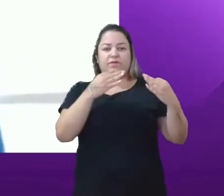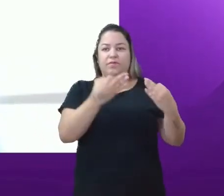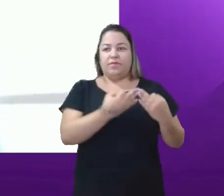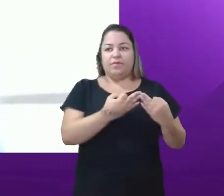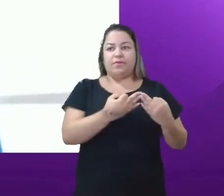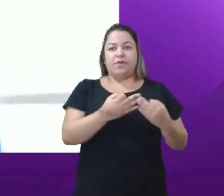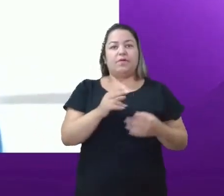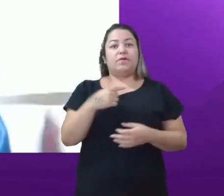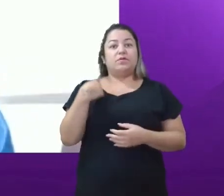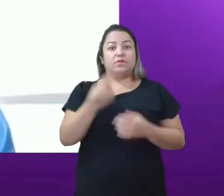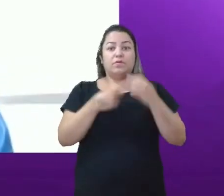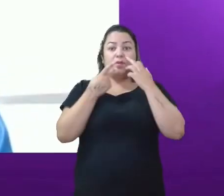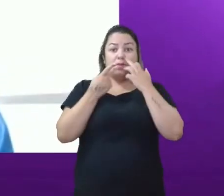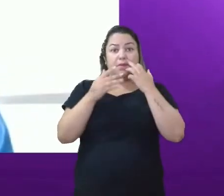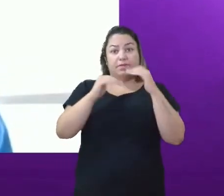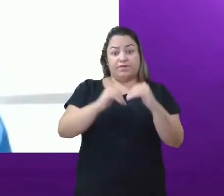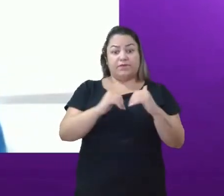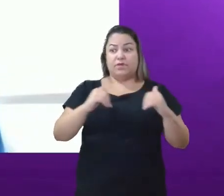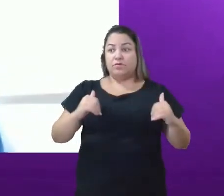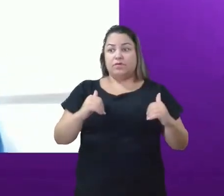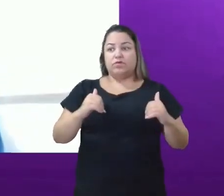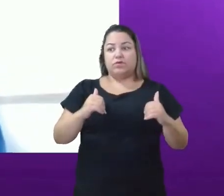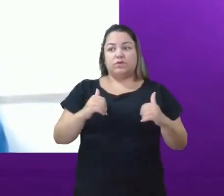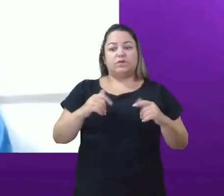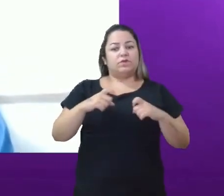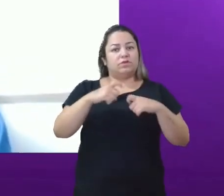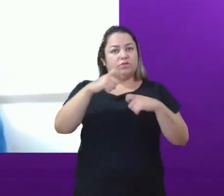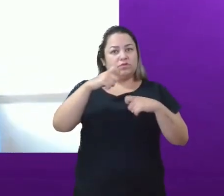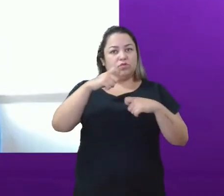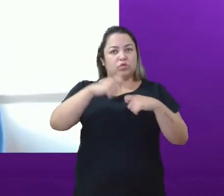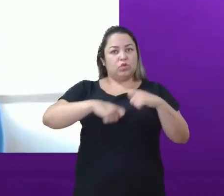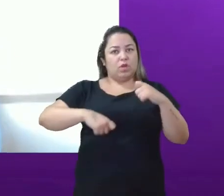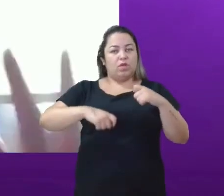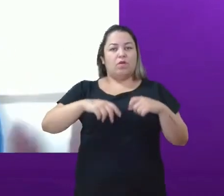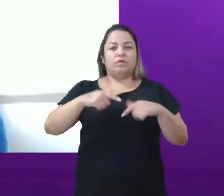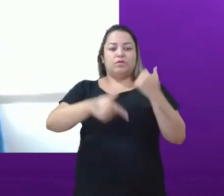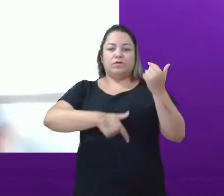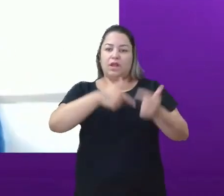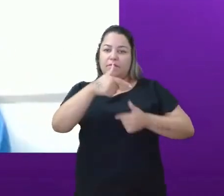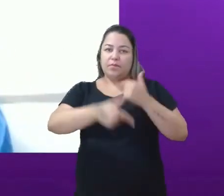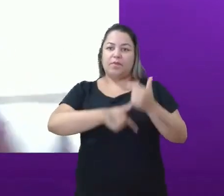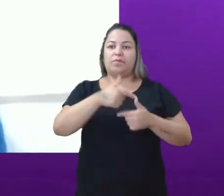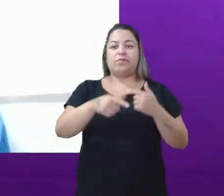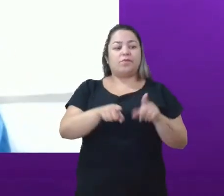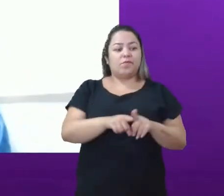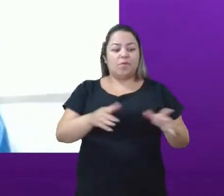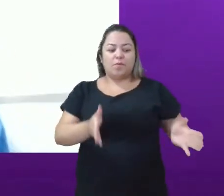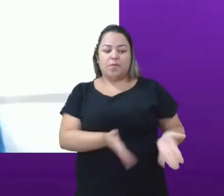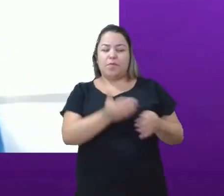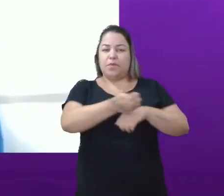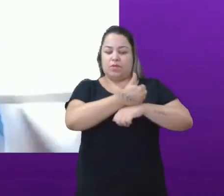que a gente chama da divisão sexual do trabalho. E a gente foi aprimorando, inclusive,